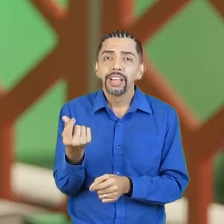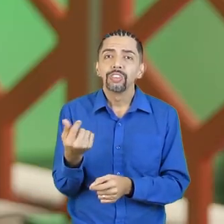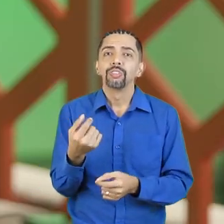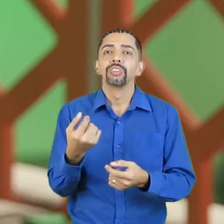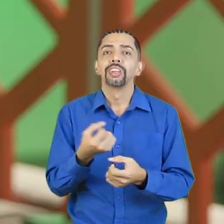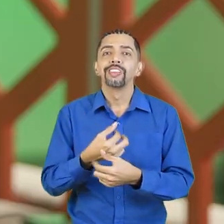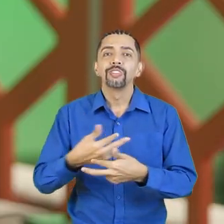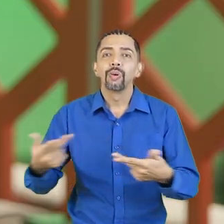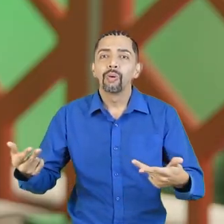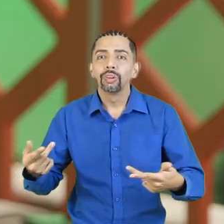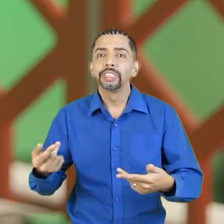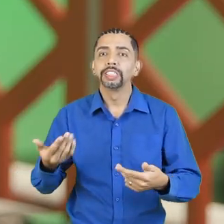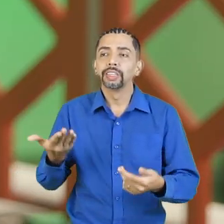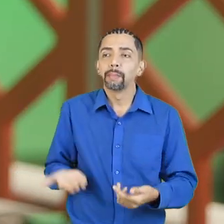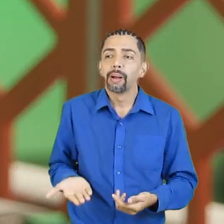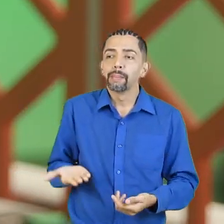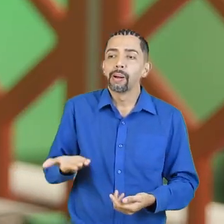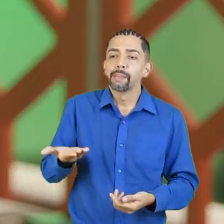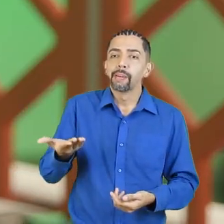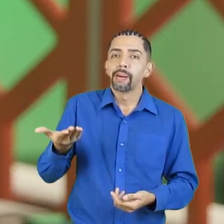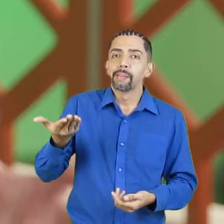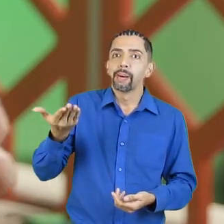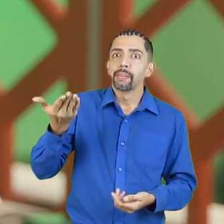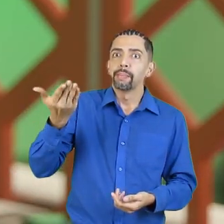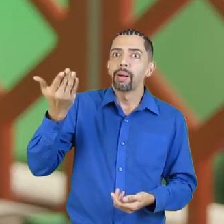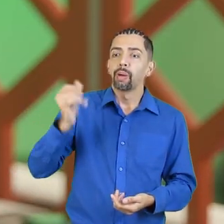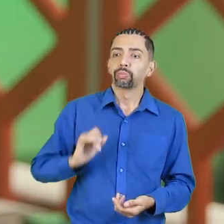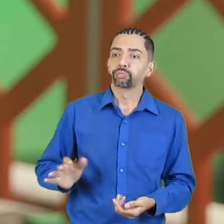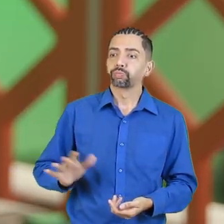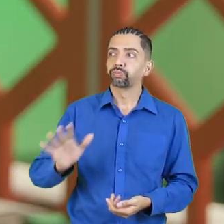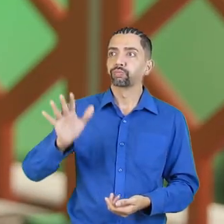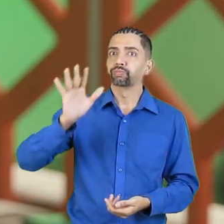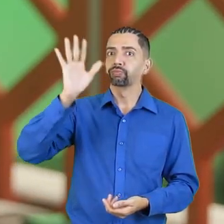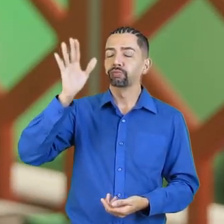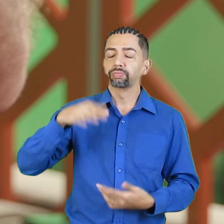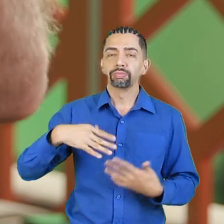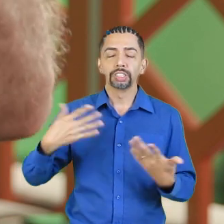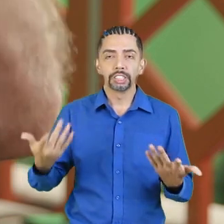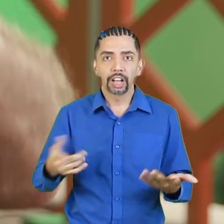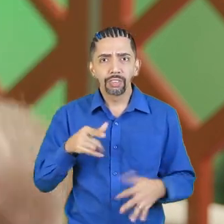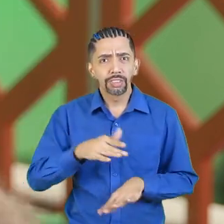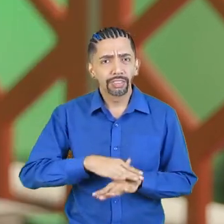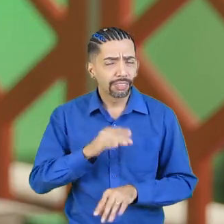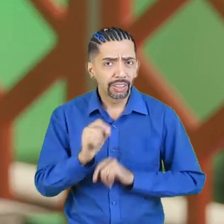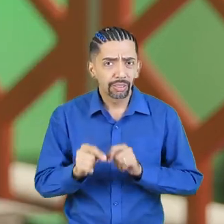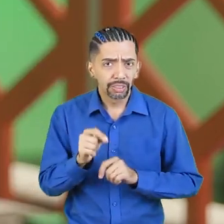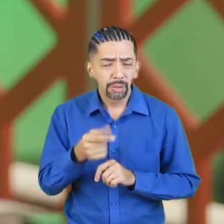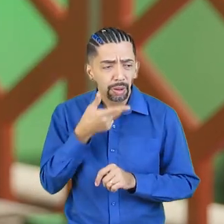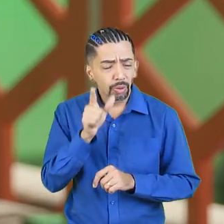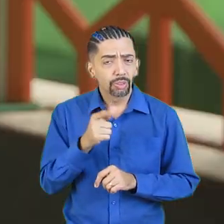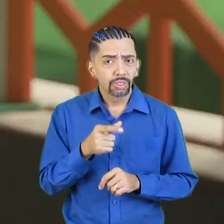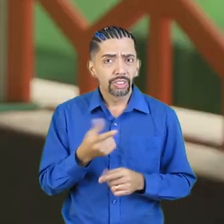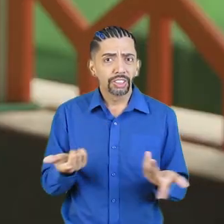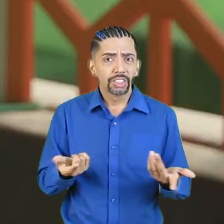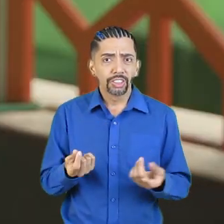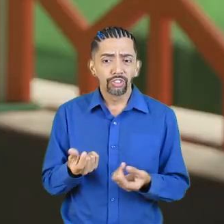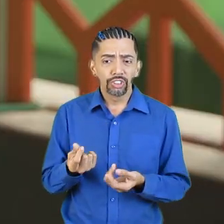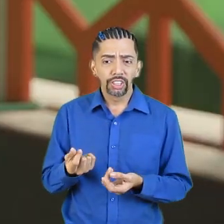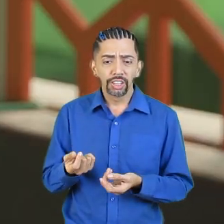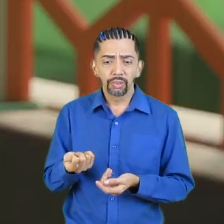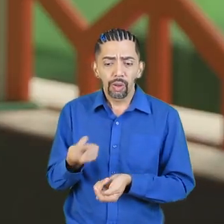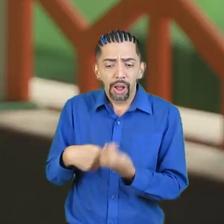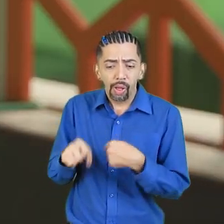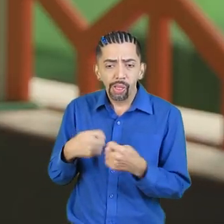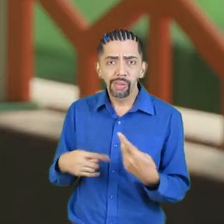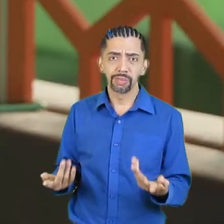Só aumentam, e nós estamos fazendo o quê? Para reduzir a quantidade de dinheiro que nós gastamos no dia a dia. É uma questão só